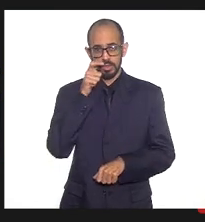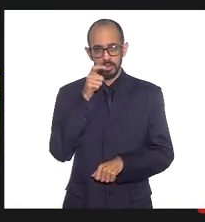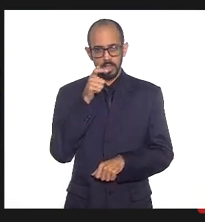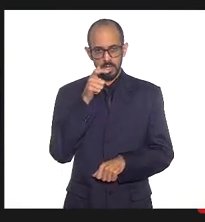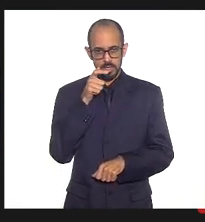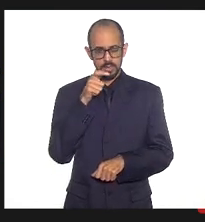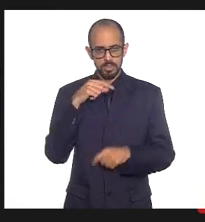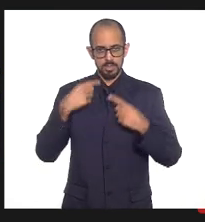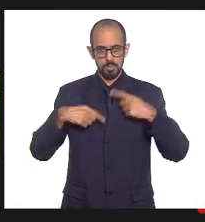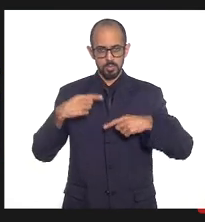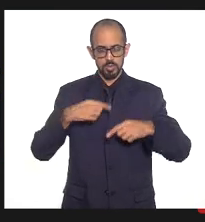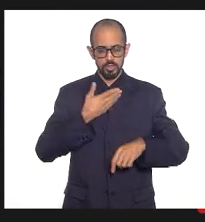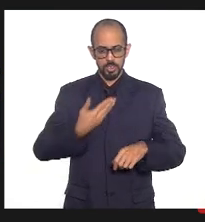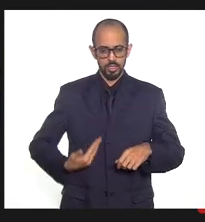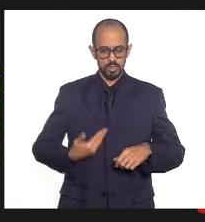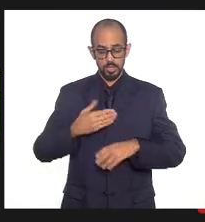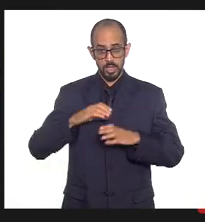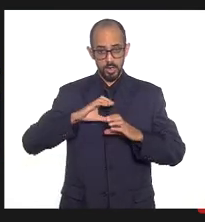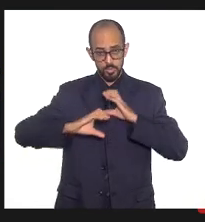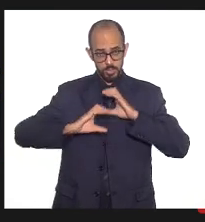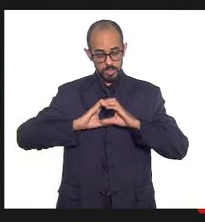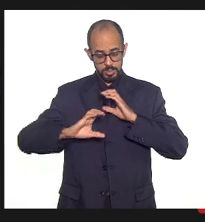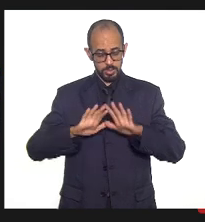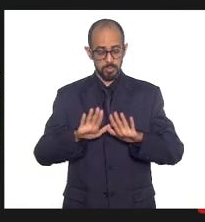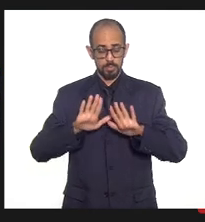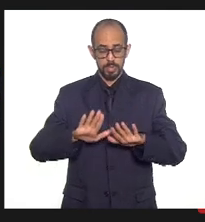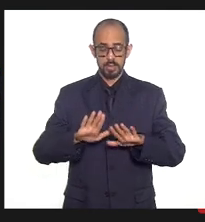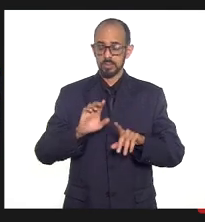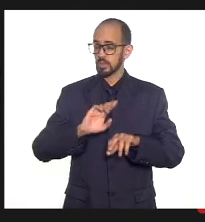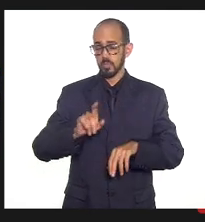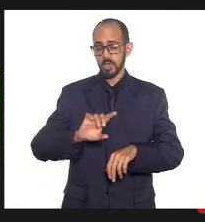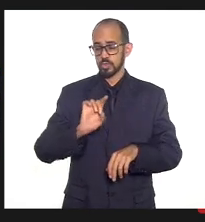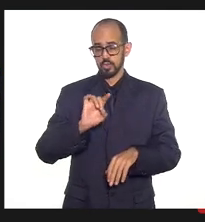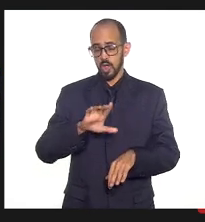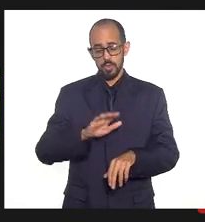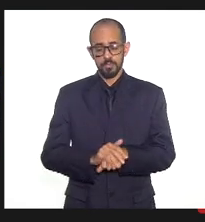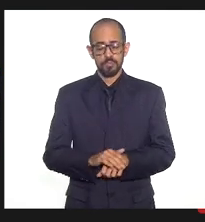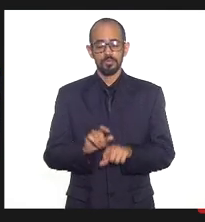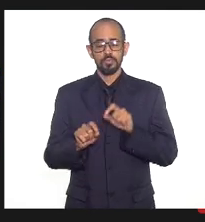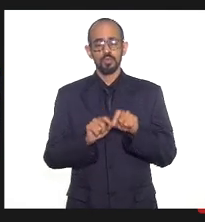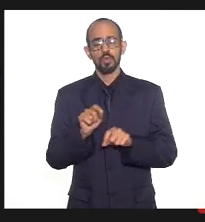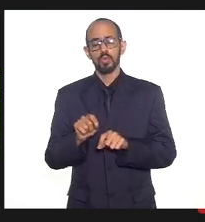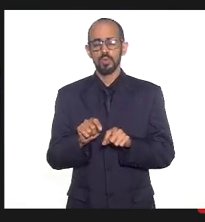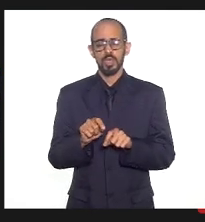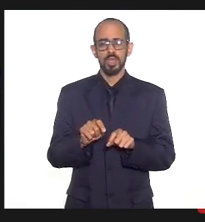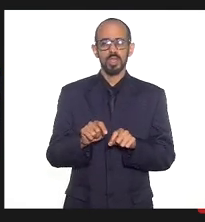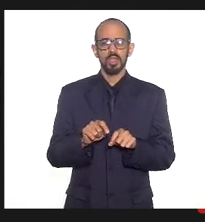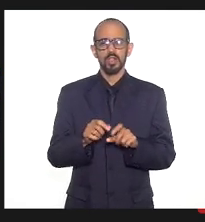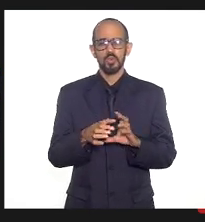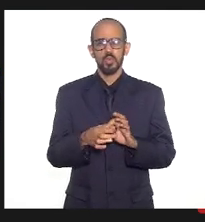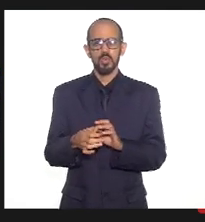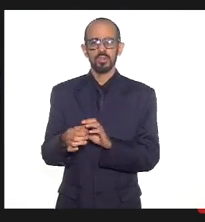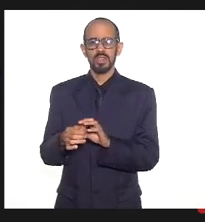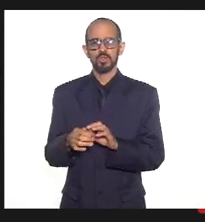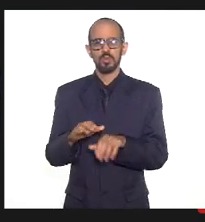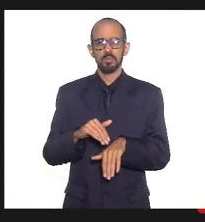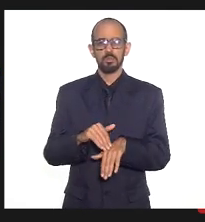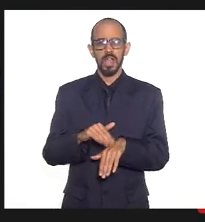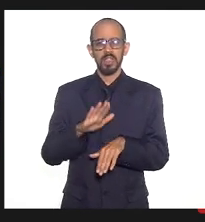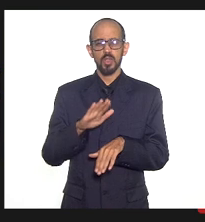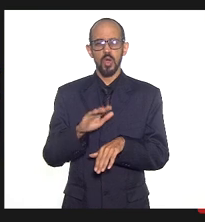de políticas de comunicação. Mas não só. Num sentido mais amplo de academia,